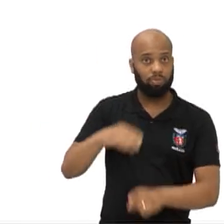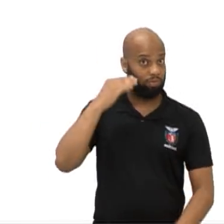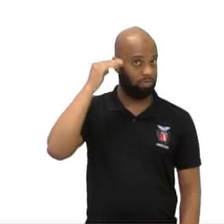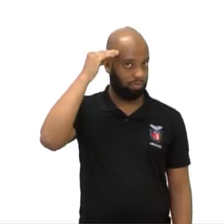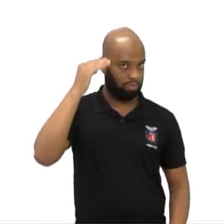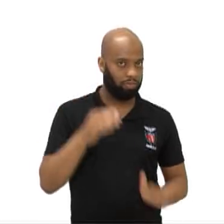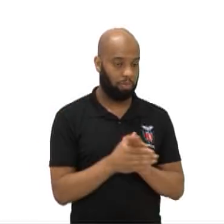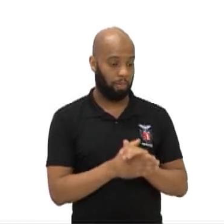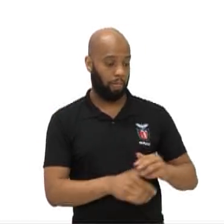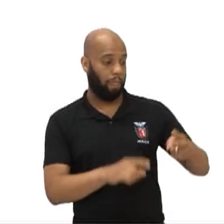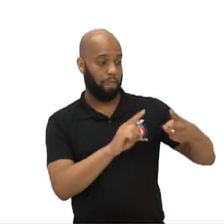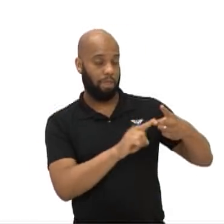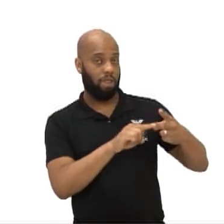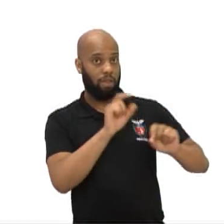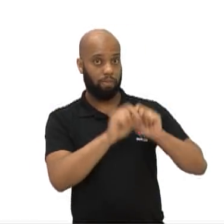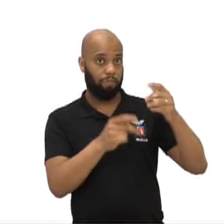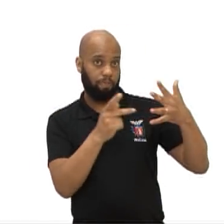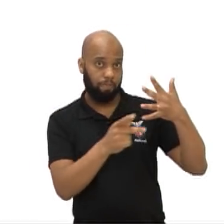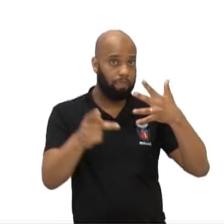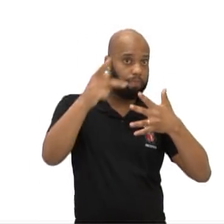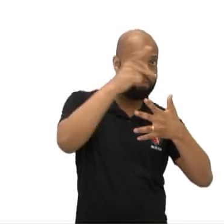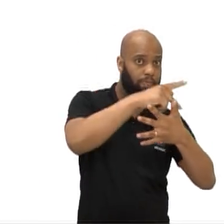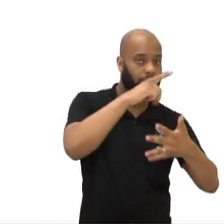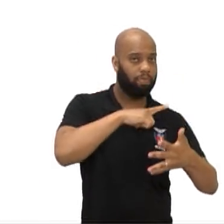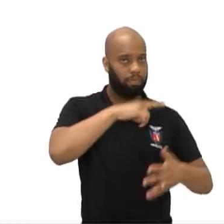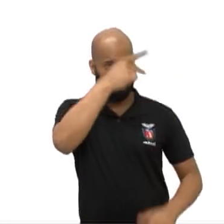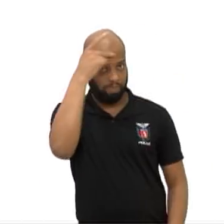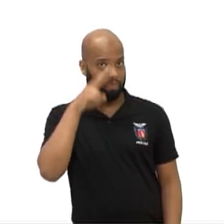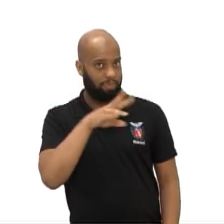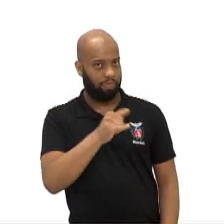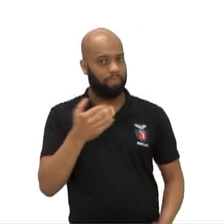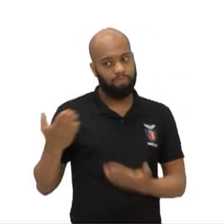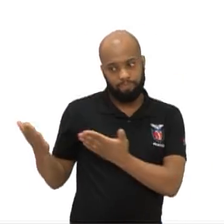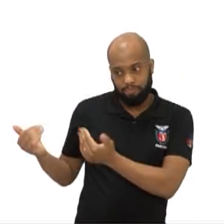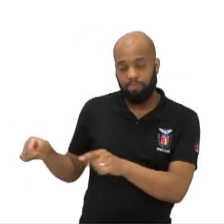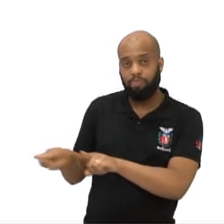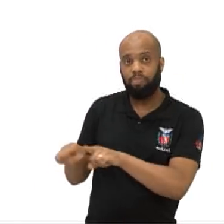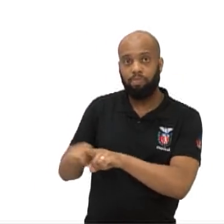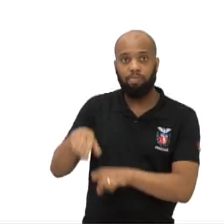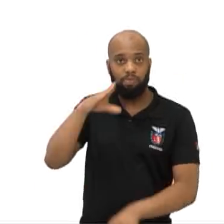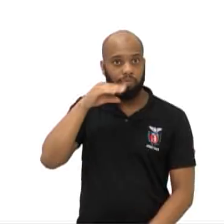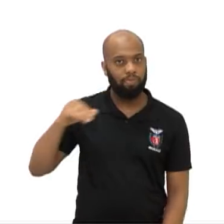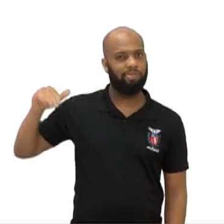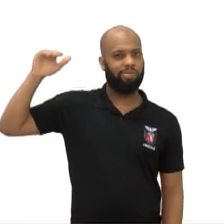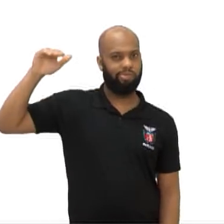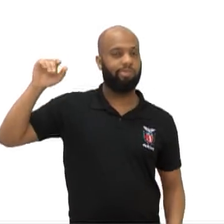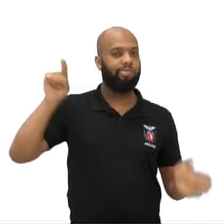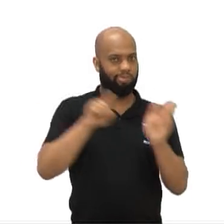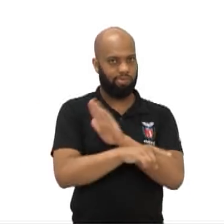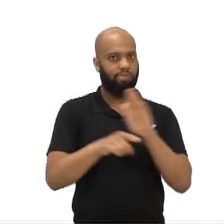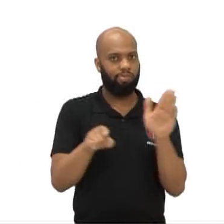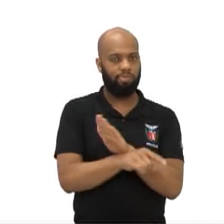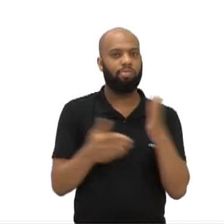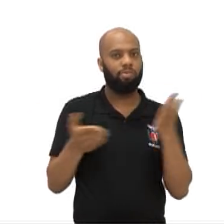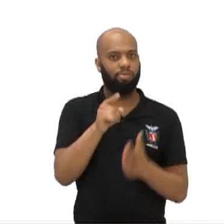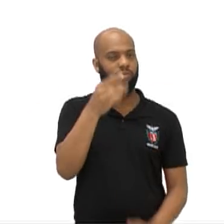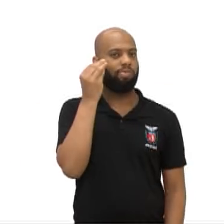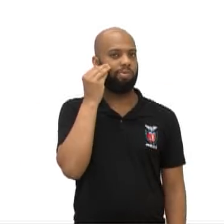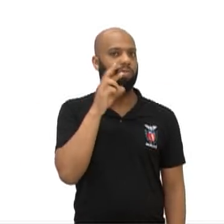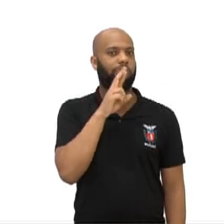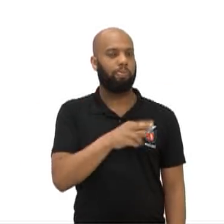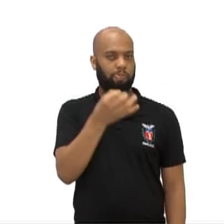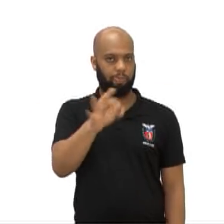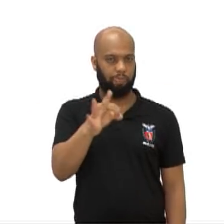podem ser prioritariamente leitores e telespectadores jovens e adultos. Mais essa questão para vocês tentarem acertar aí.